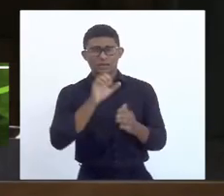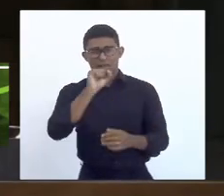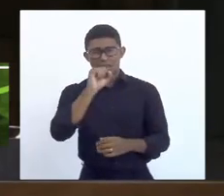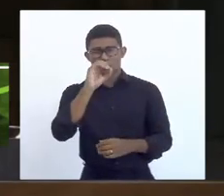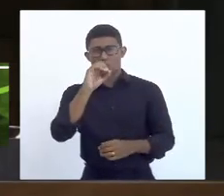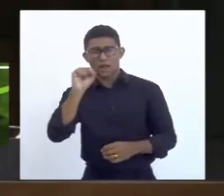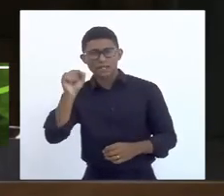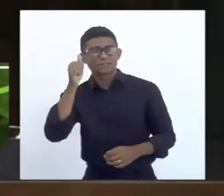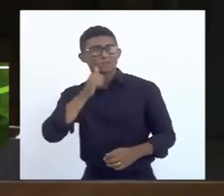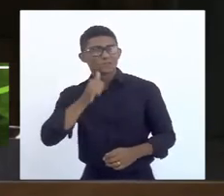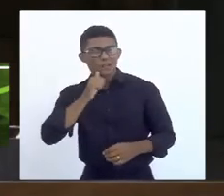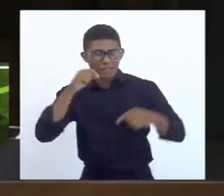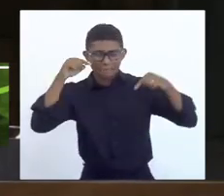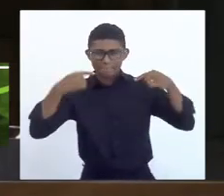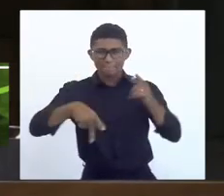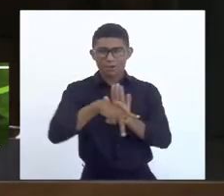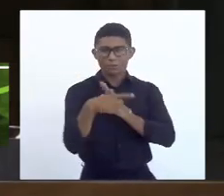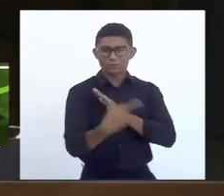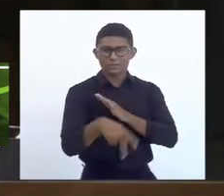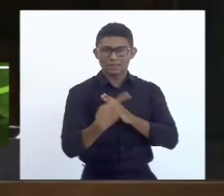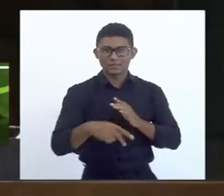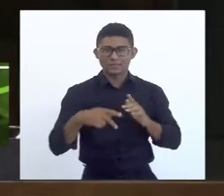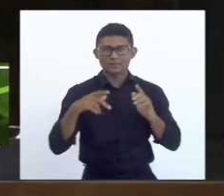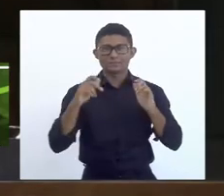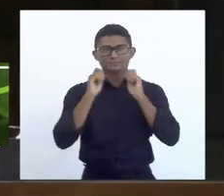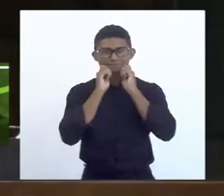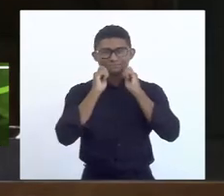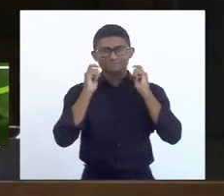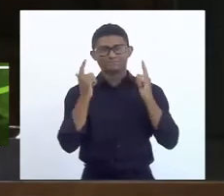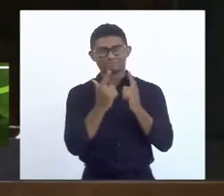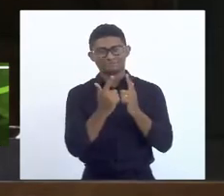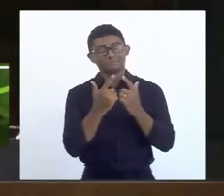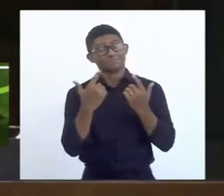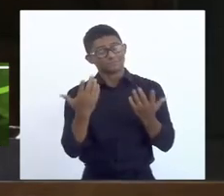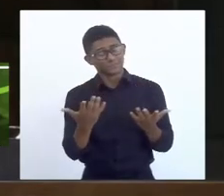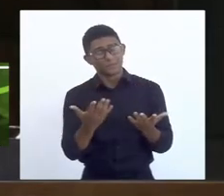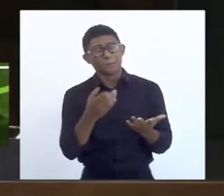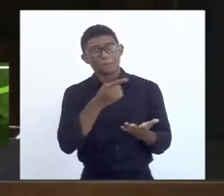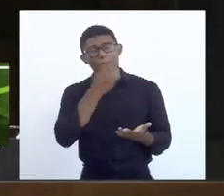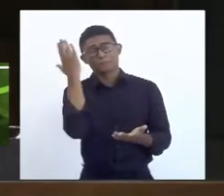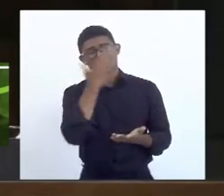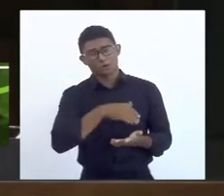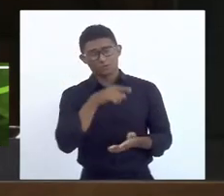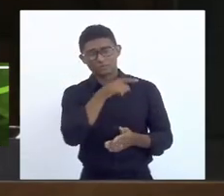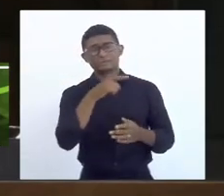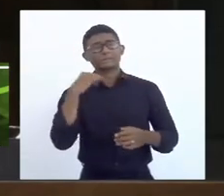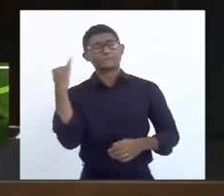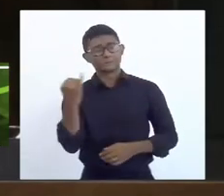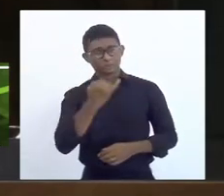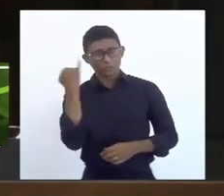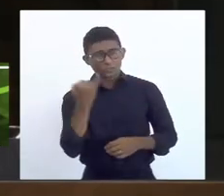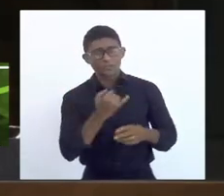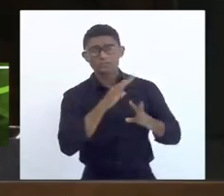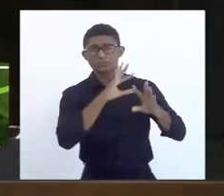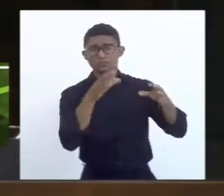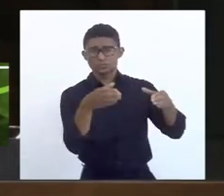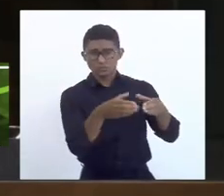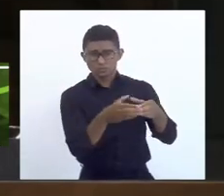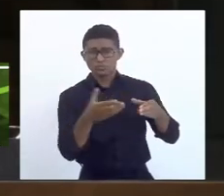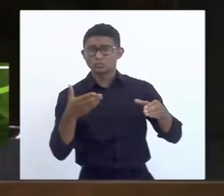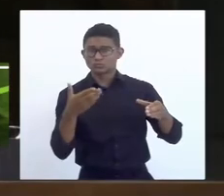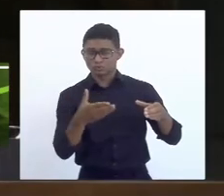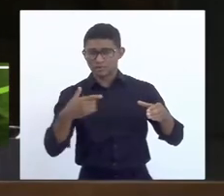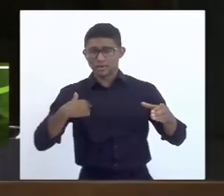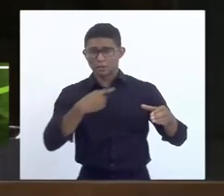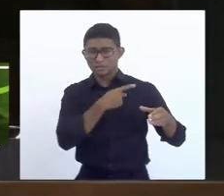casa, né, da CDDM, o que demonstra a importância desse serviço prestado pela comissão que tem a honra de